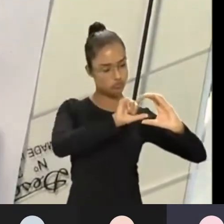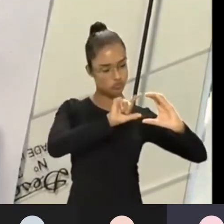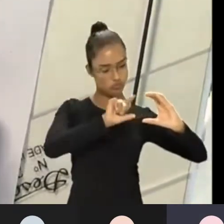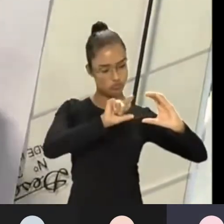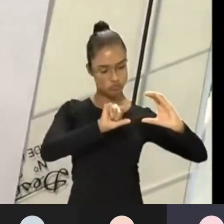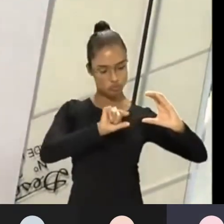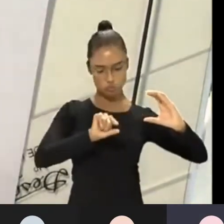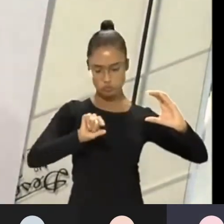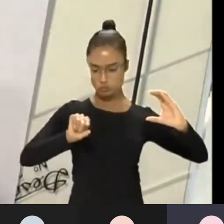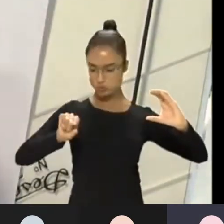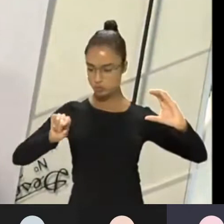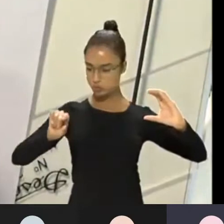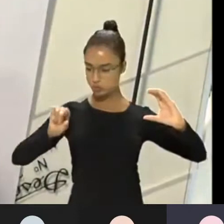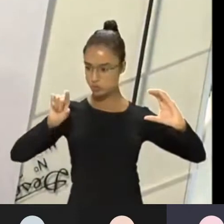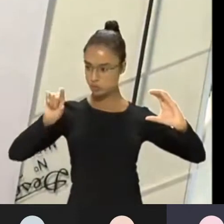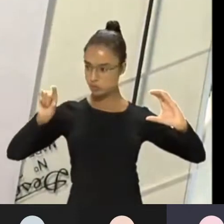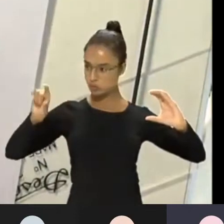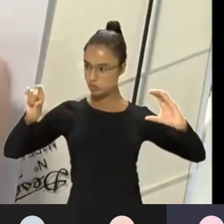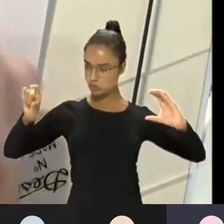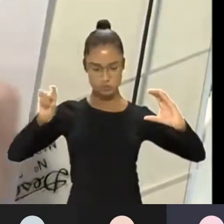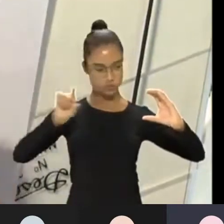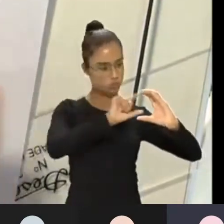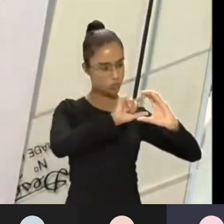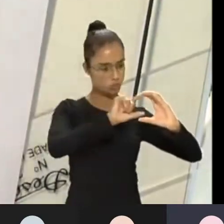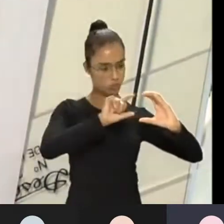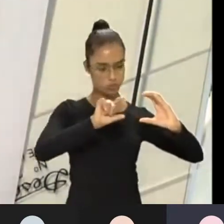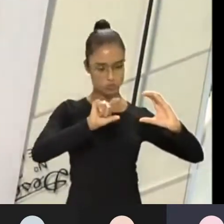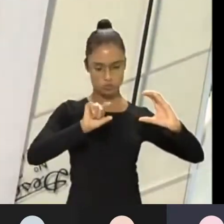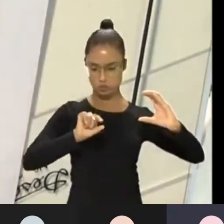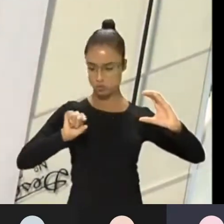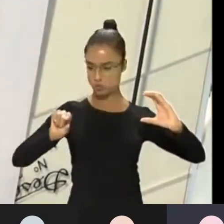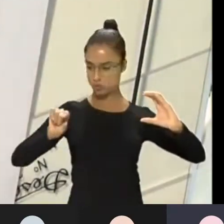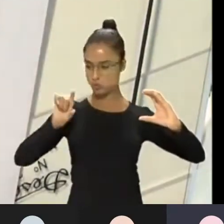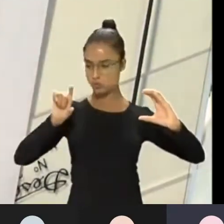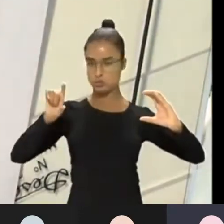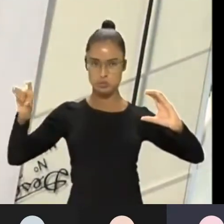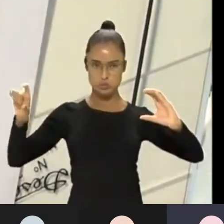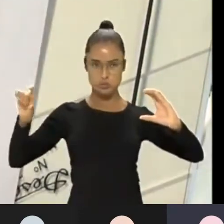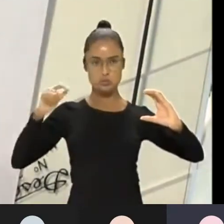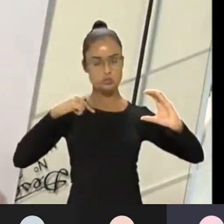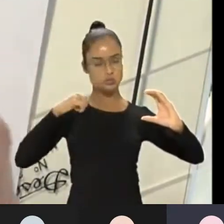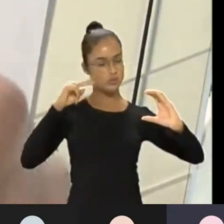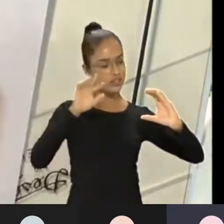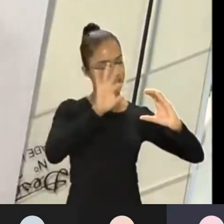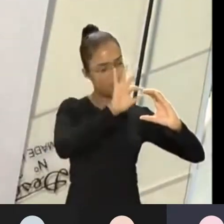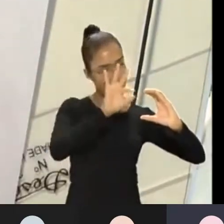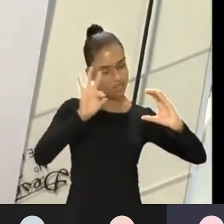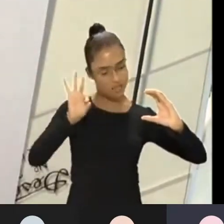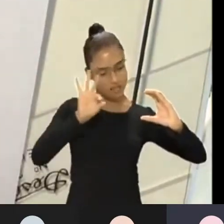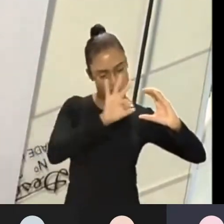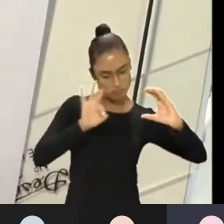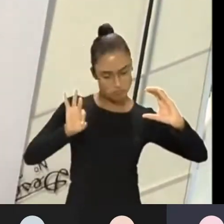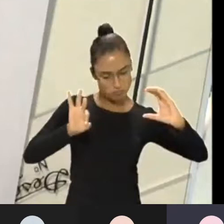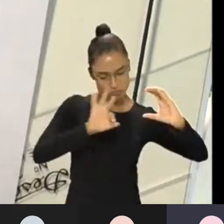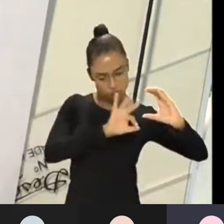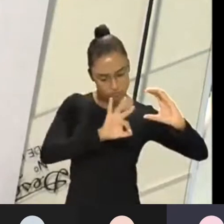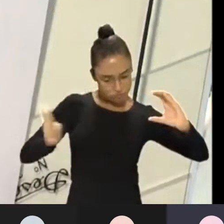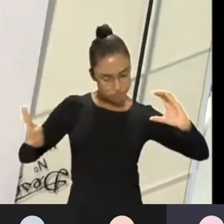fazer essas secções. Eu faço as linhas auxiliares para fazer essa vista frontal e faço as